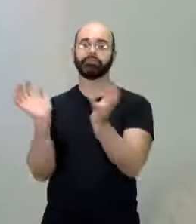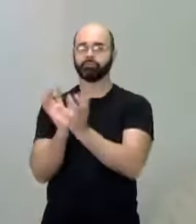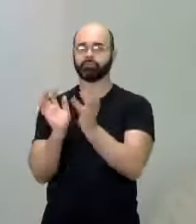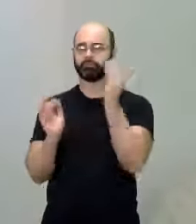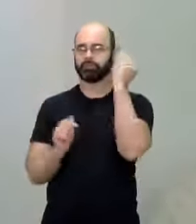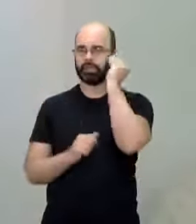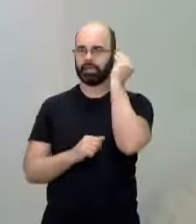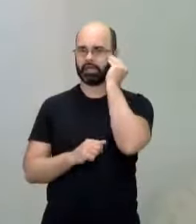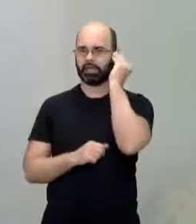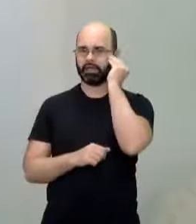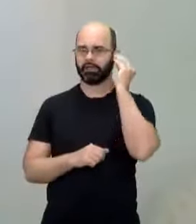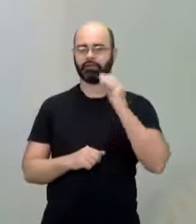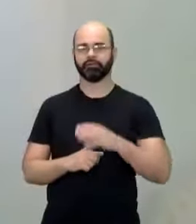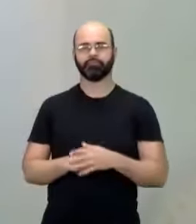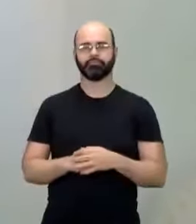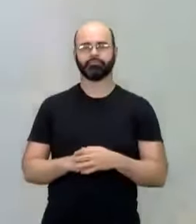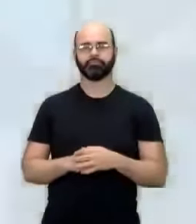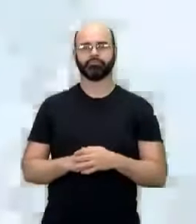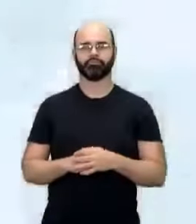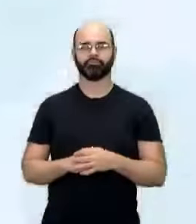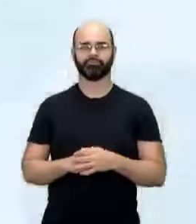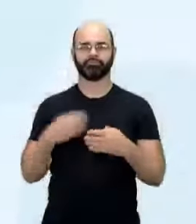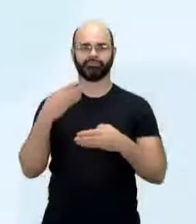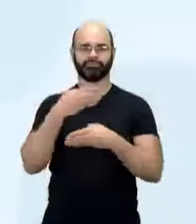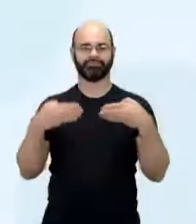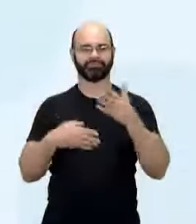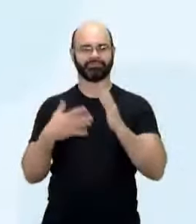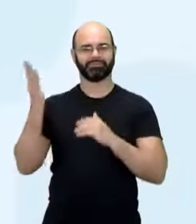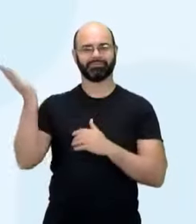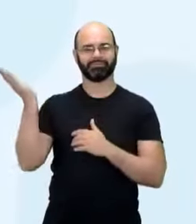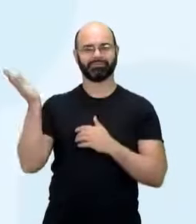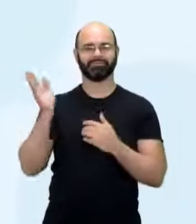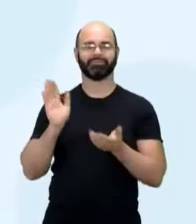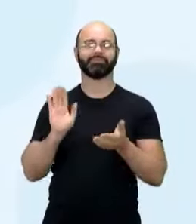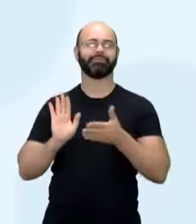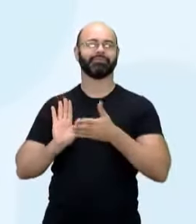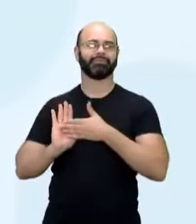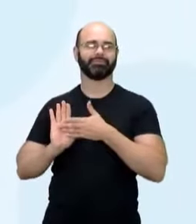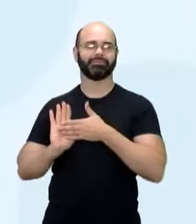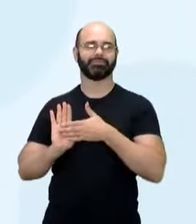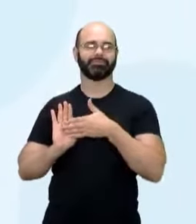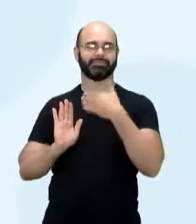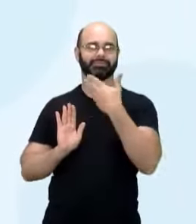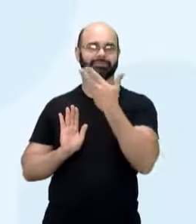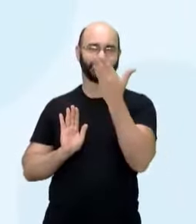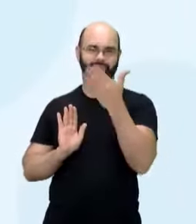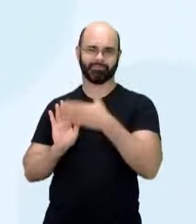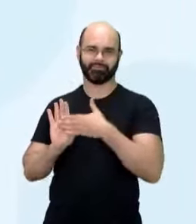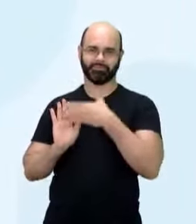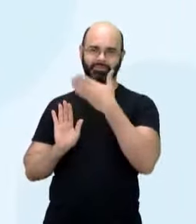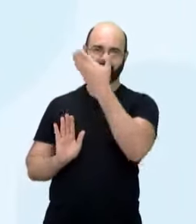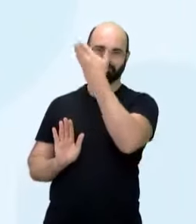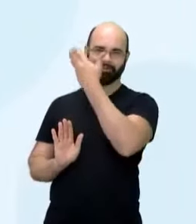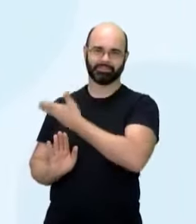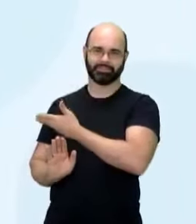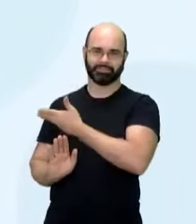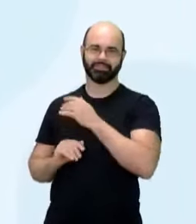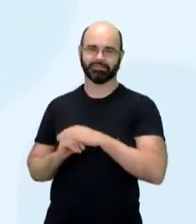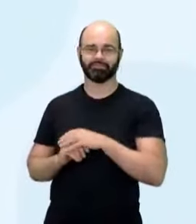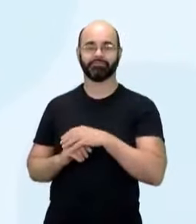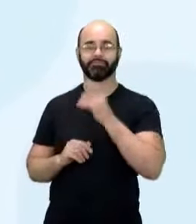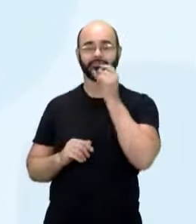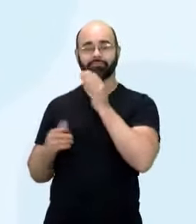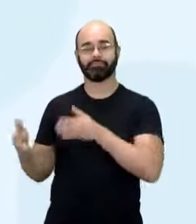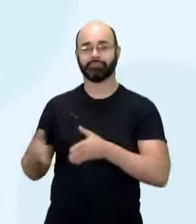equipes, tá bom? Então, o próximo slide, ele traz exatamente essa proposta, que é, vamos olhar para o caminho, vamos fazer uma avaliação